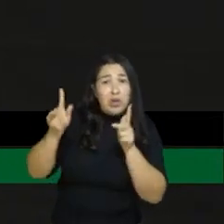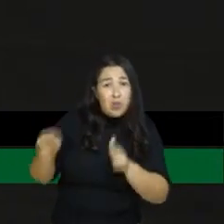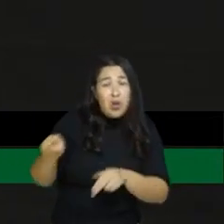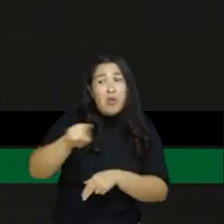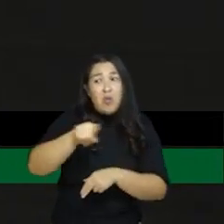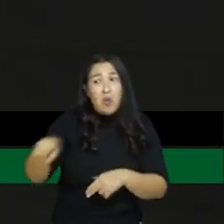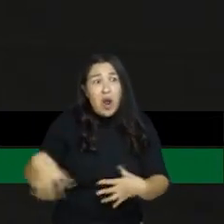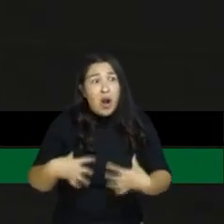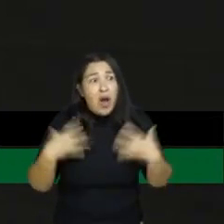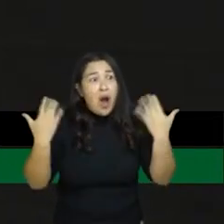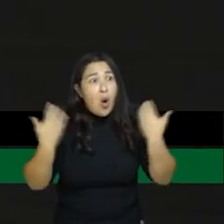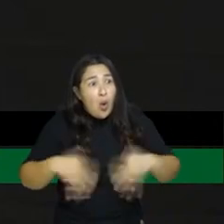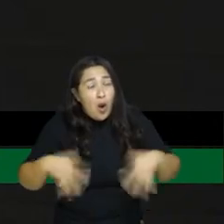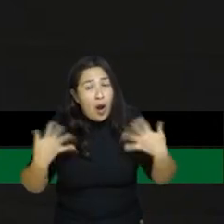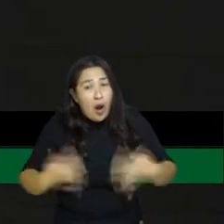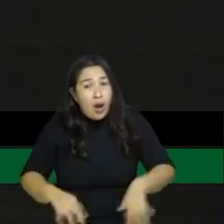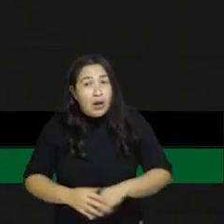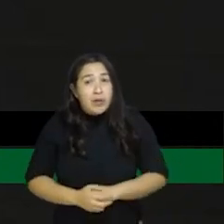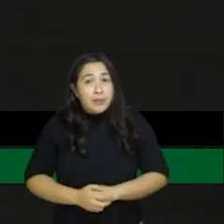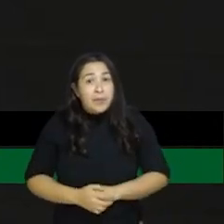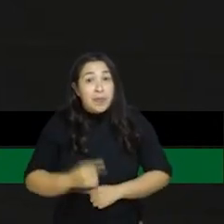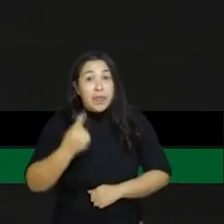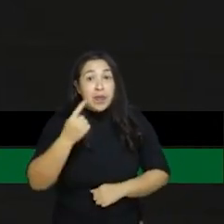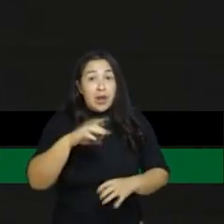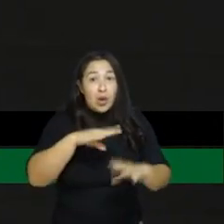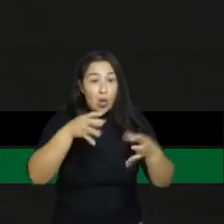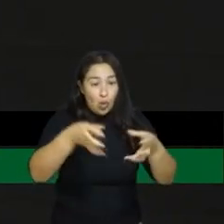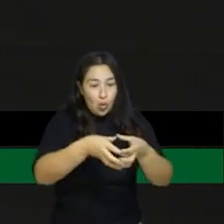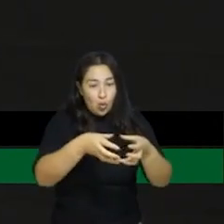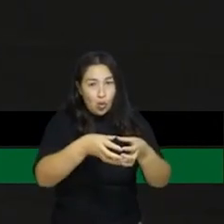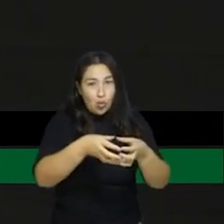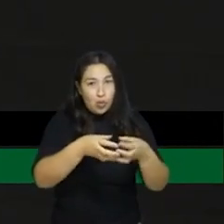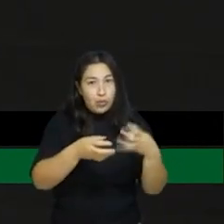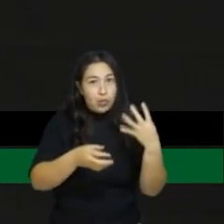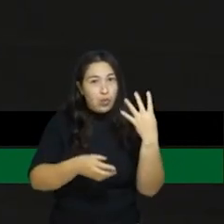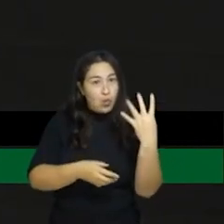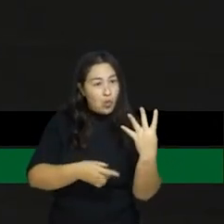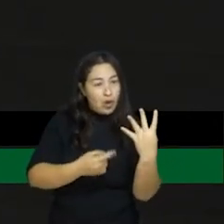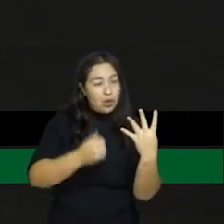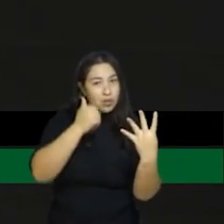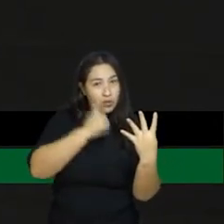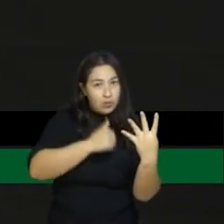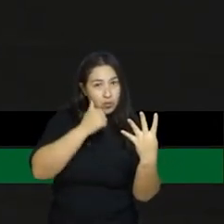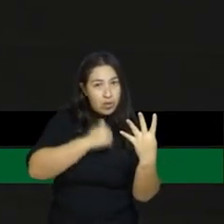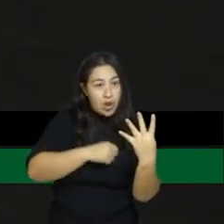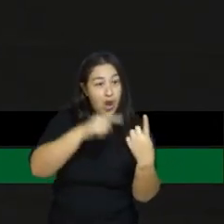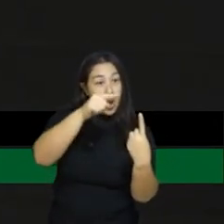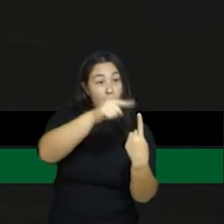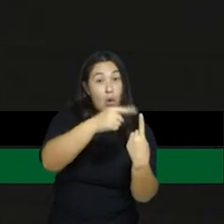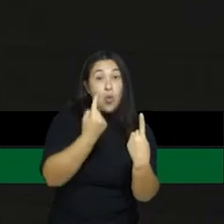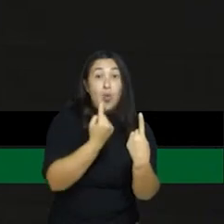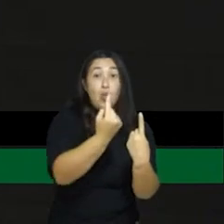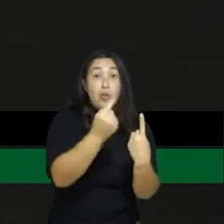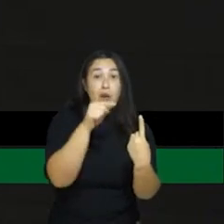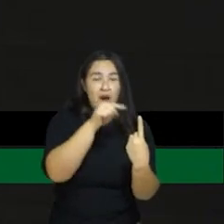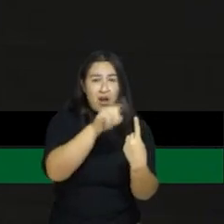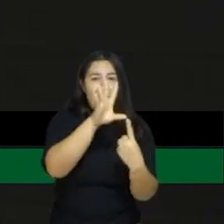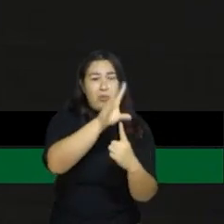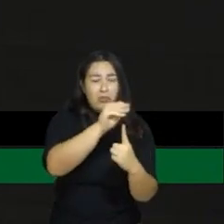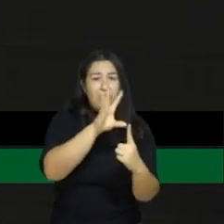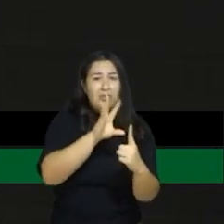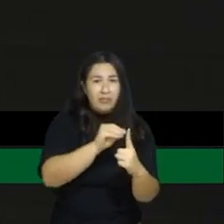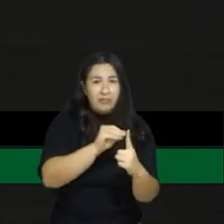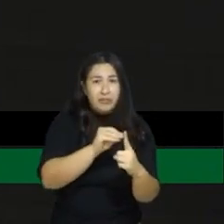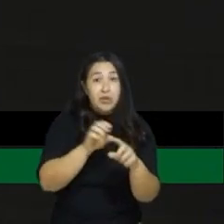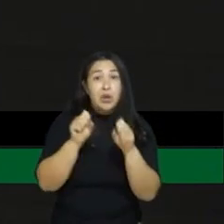de 25%, uma a cada quatro meninas, 25% das mulheres no país, possivelmente algumas mulheres que aqui